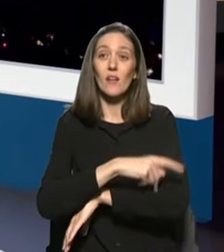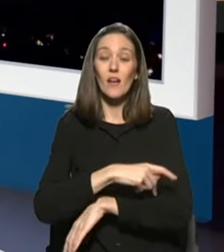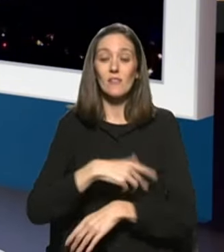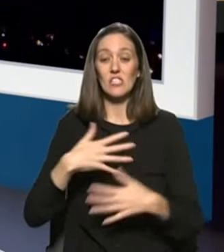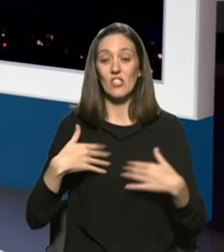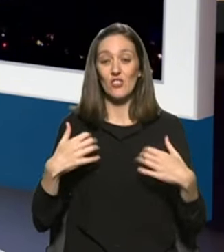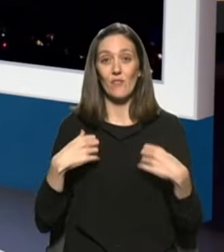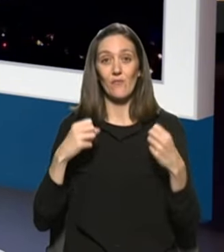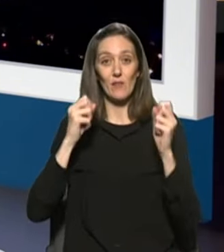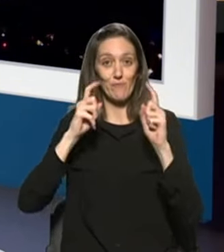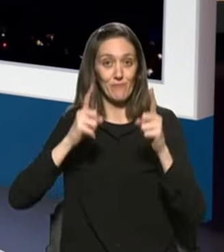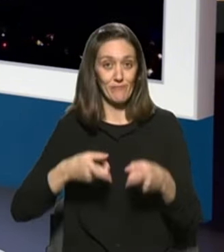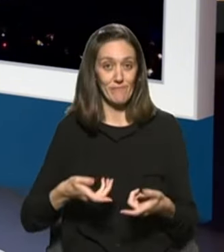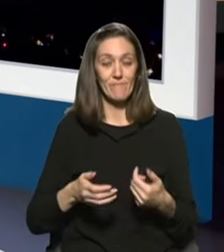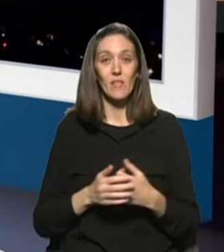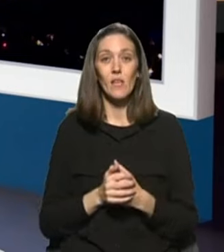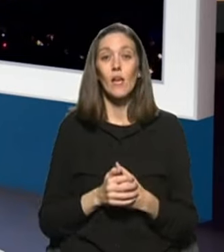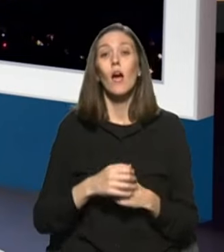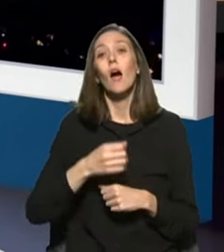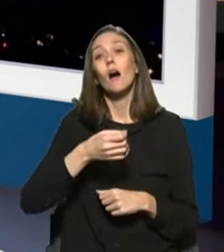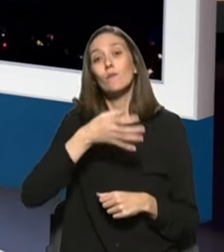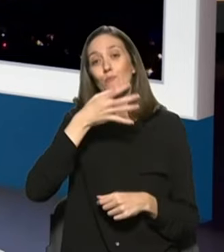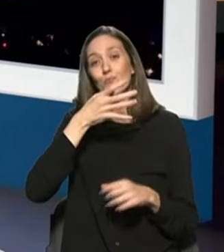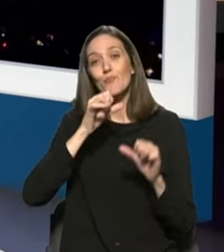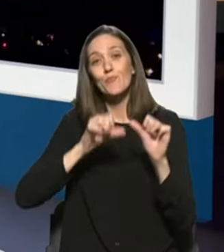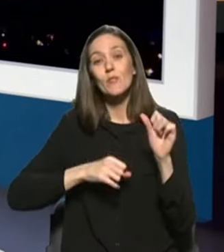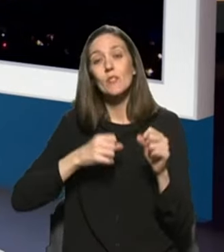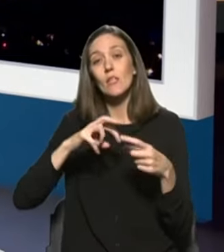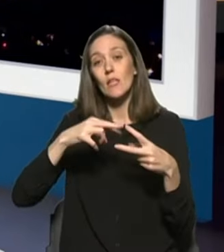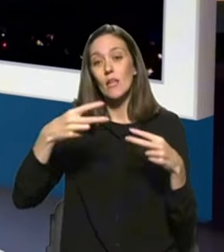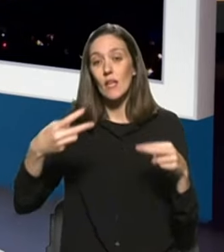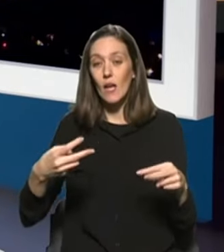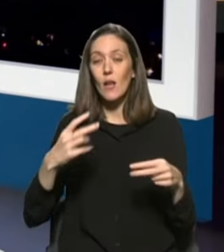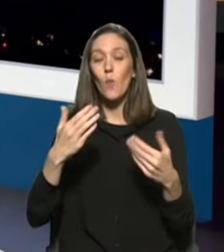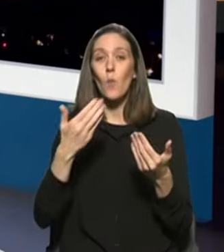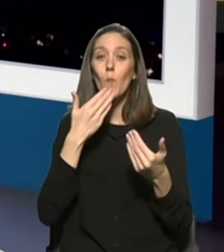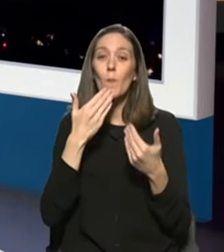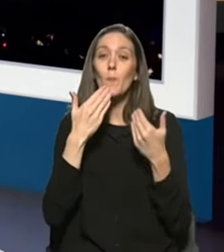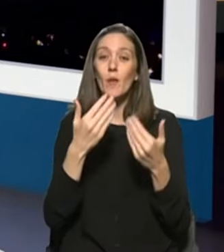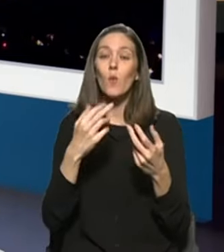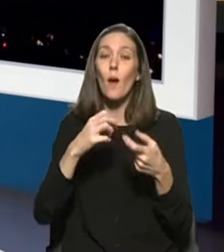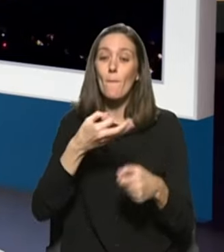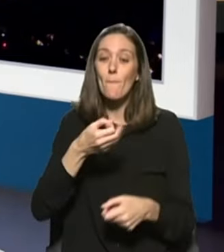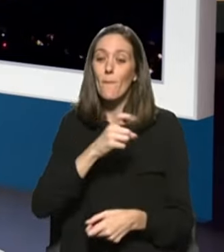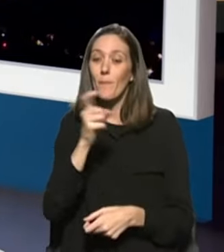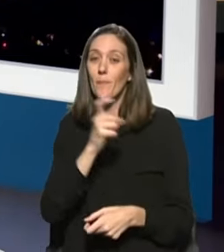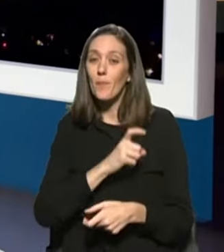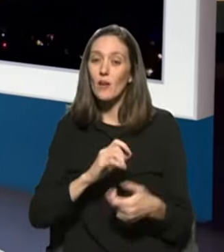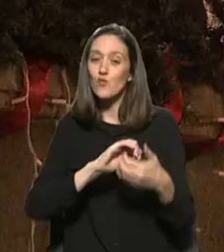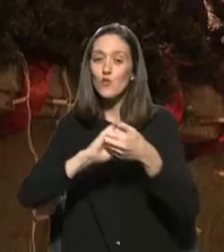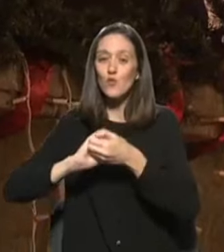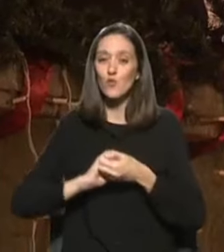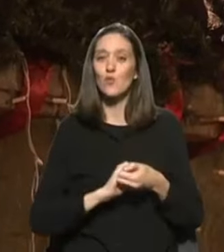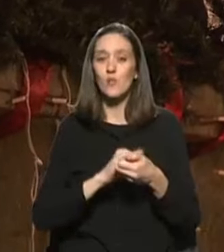da autarquia é um apelo à paz e solidariedade entre os povos.